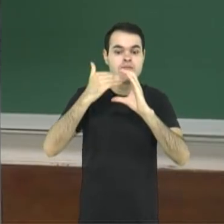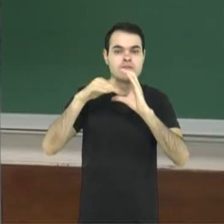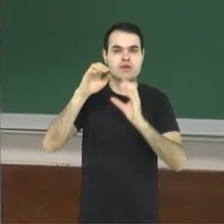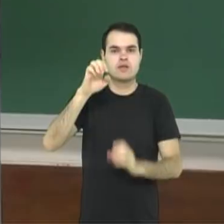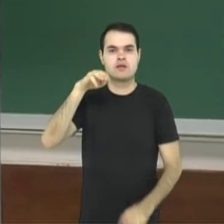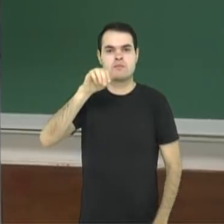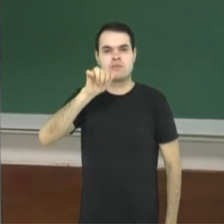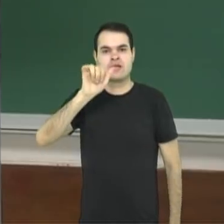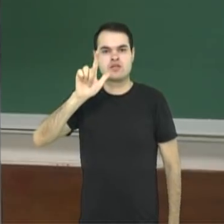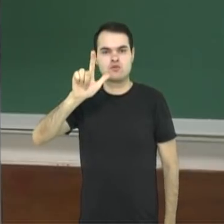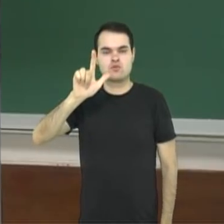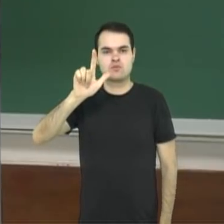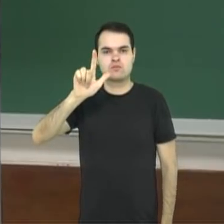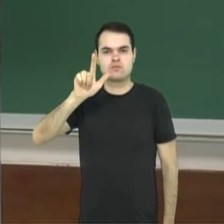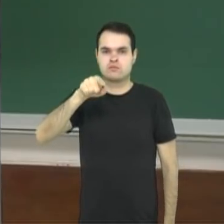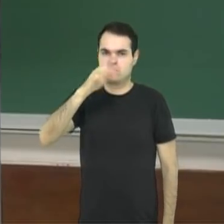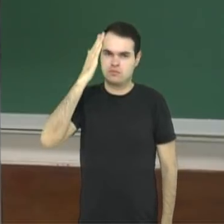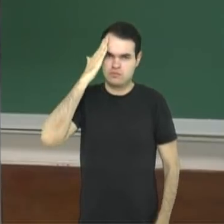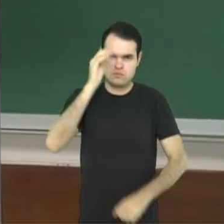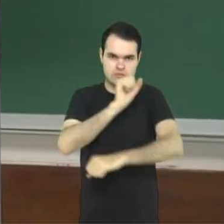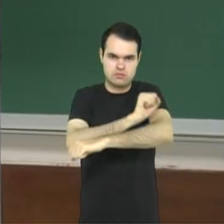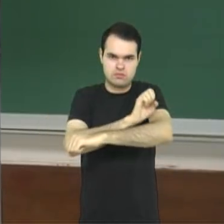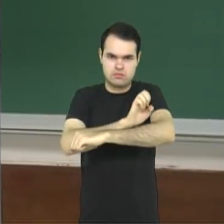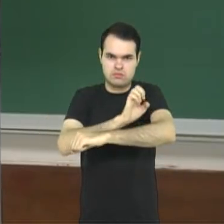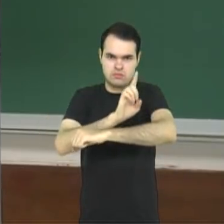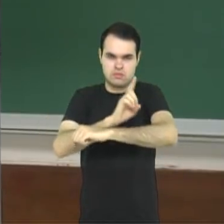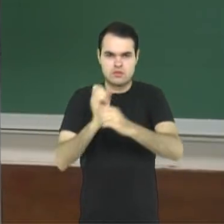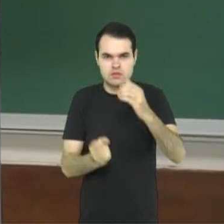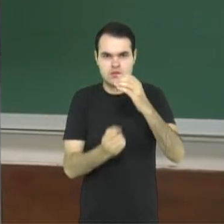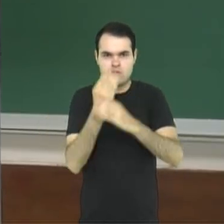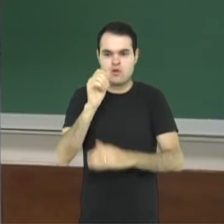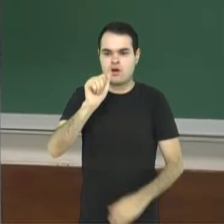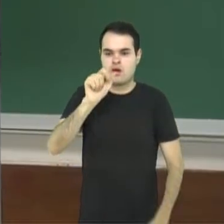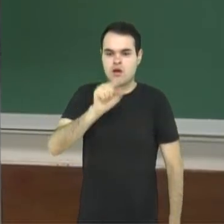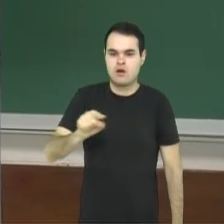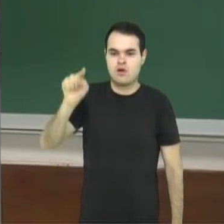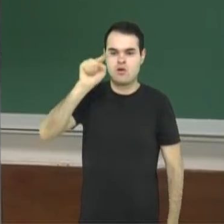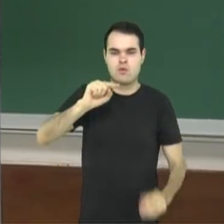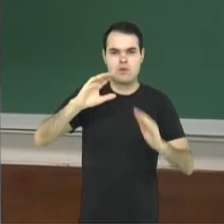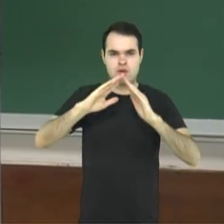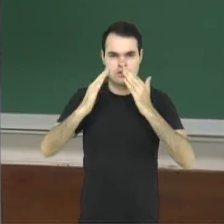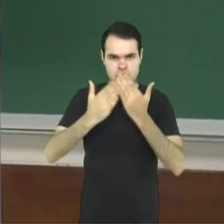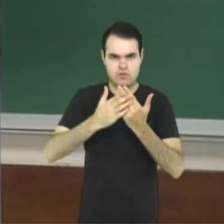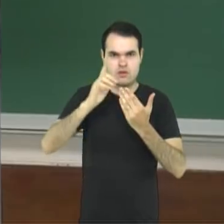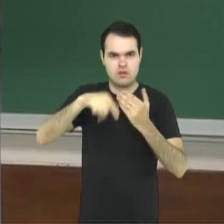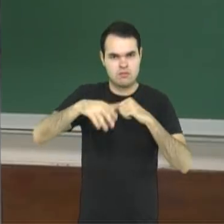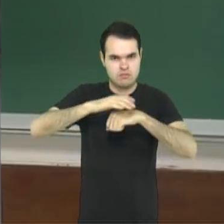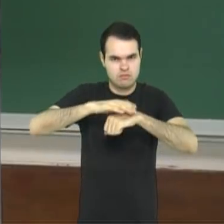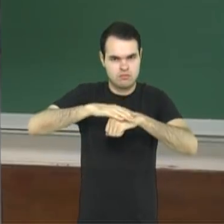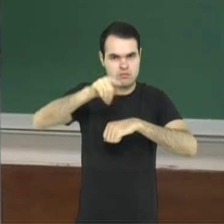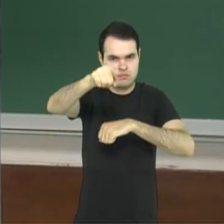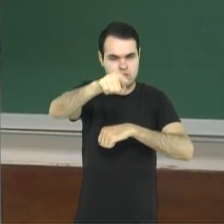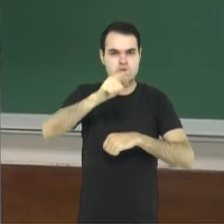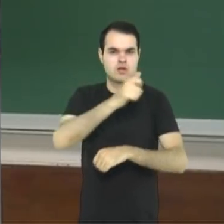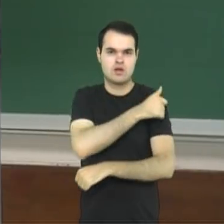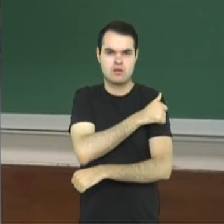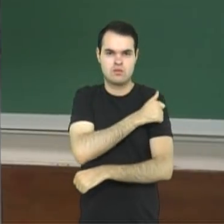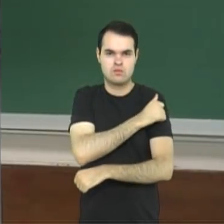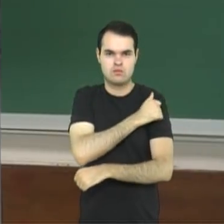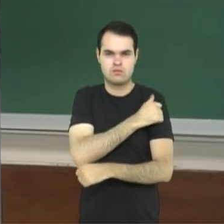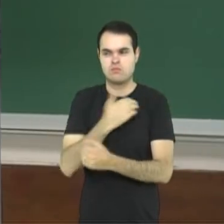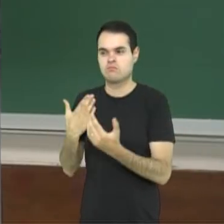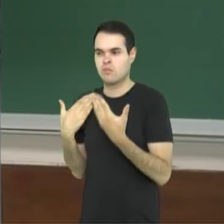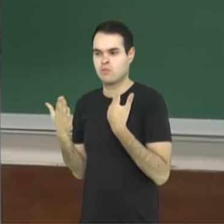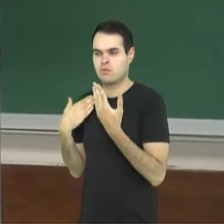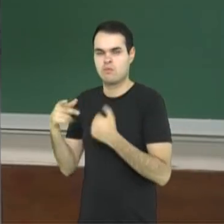Vocês sabem que a Secretaria de Estado da Educação do Paraná criou o @escola, né? Que é aquele e-mail que o estudante tem para interagir